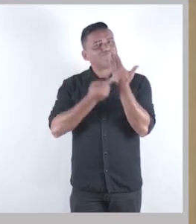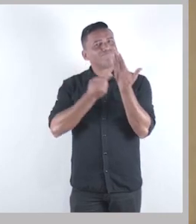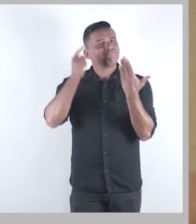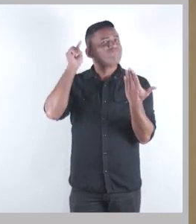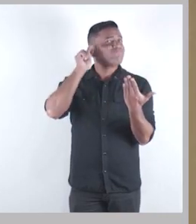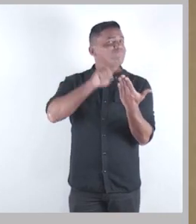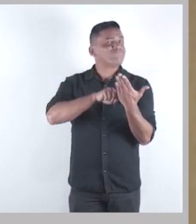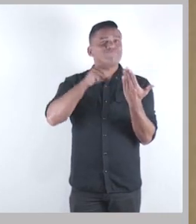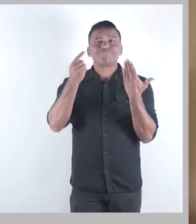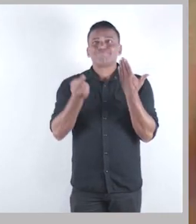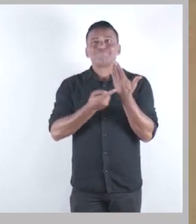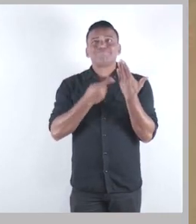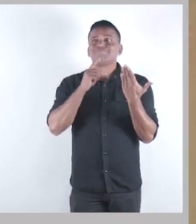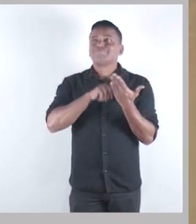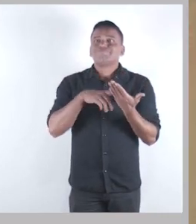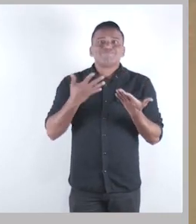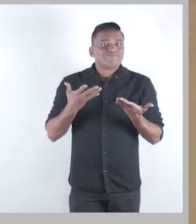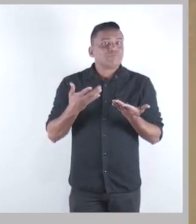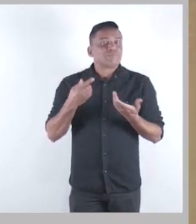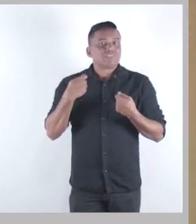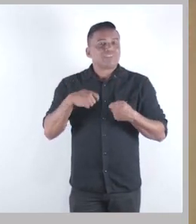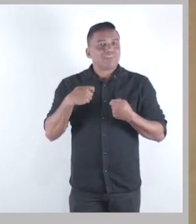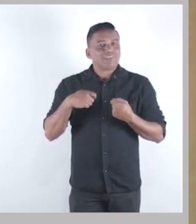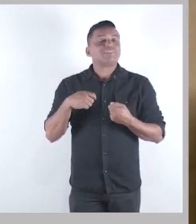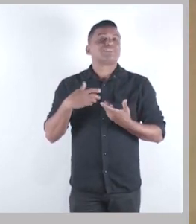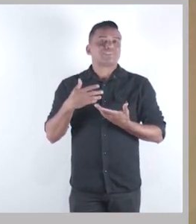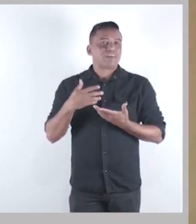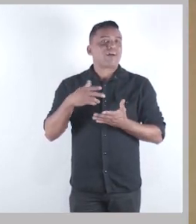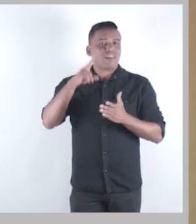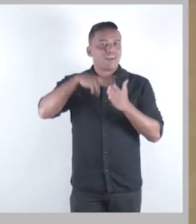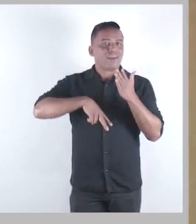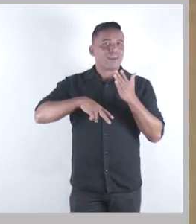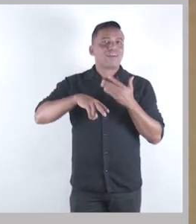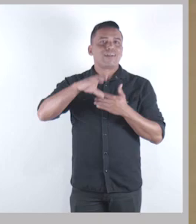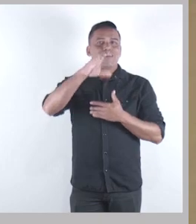não é uma coisa marginal, então tem que ler um Cabral de Melo Neto.